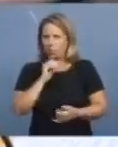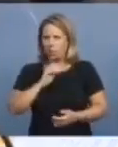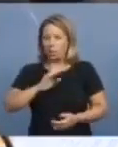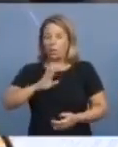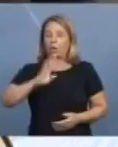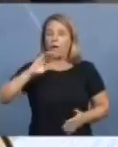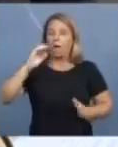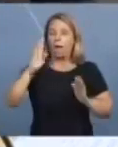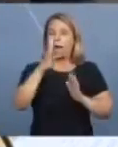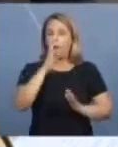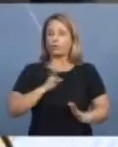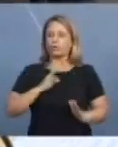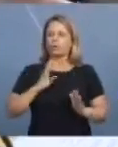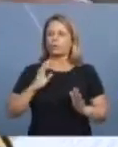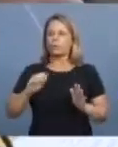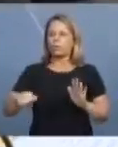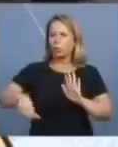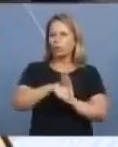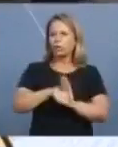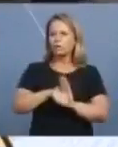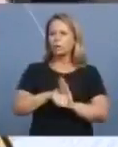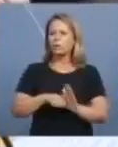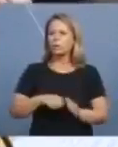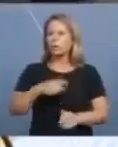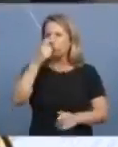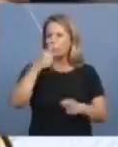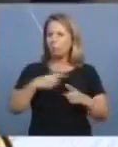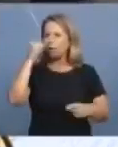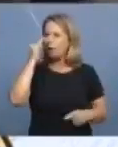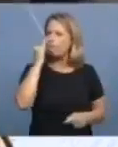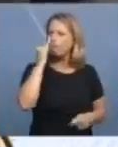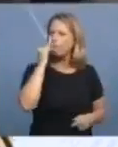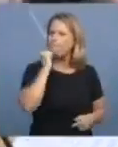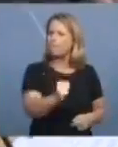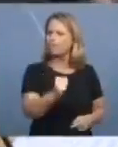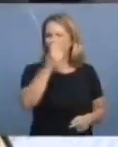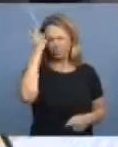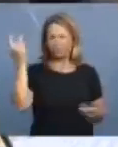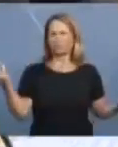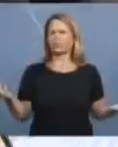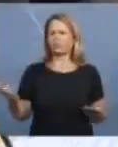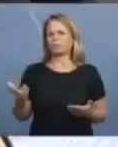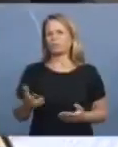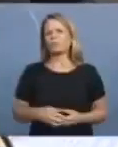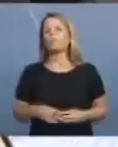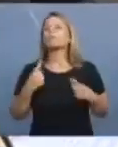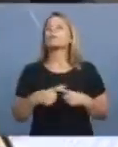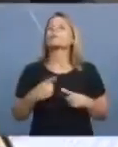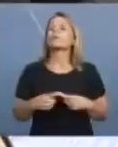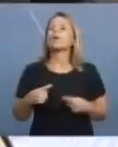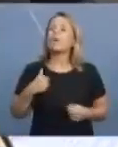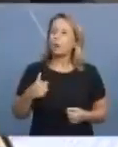não existe av mas eu fui acusado não foi julgado foi condenado mais toca com dengue porque é que